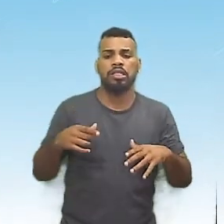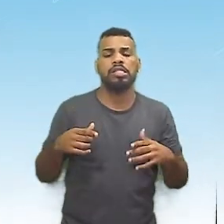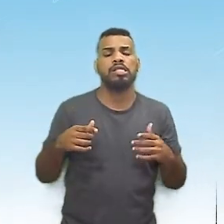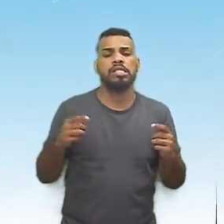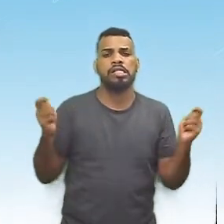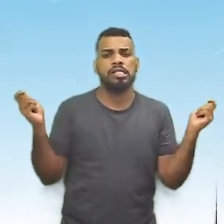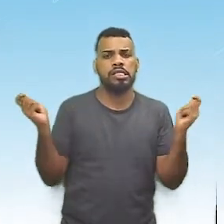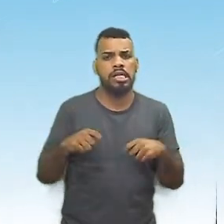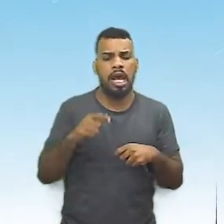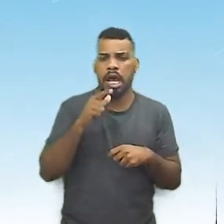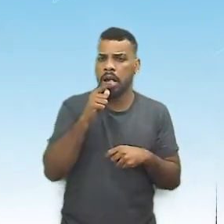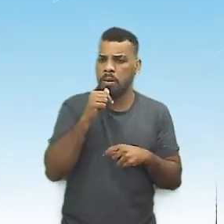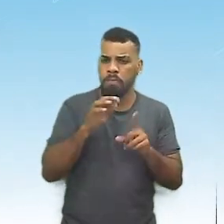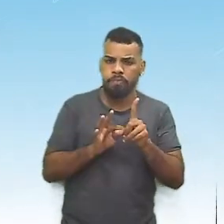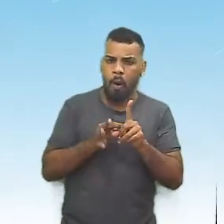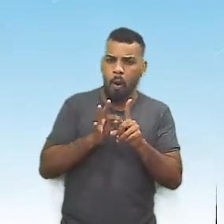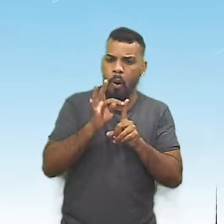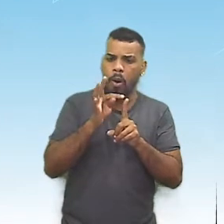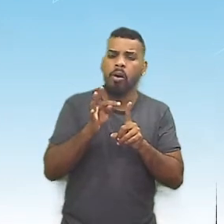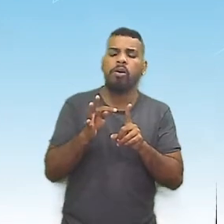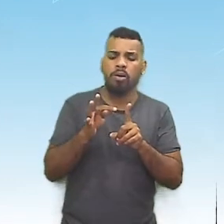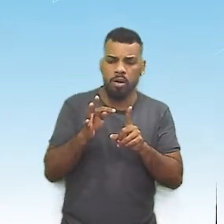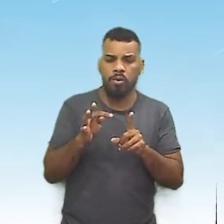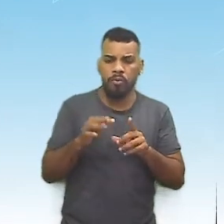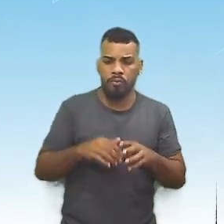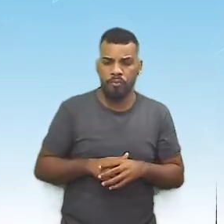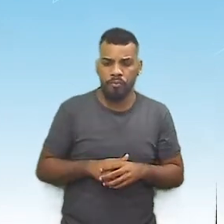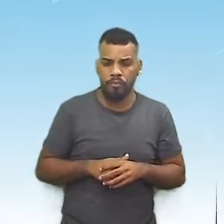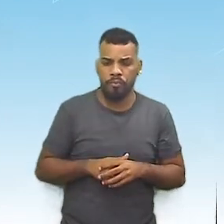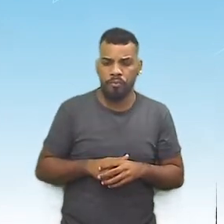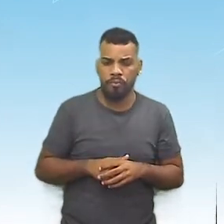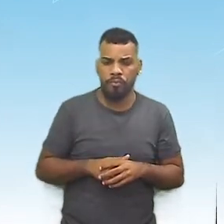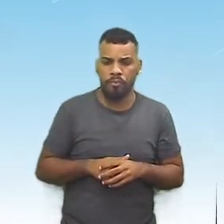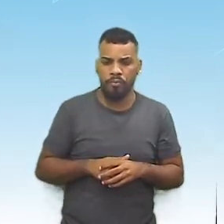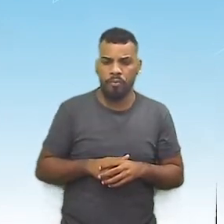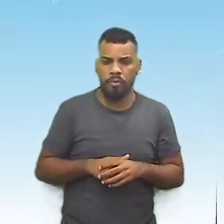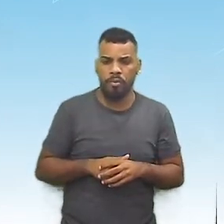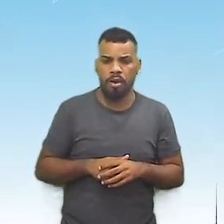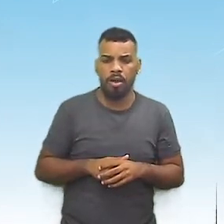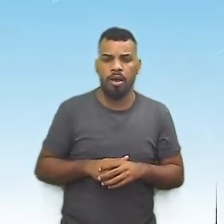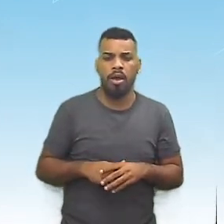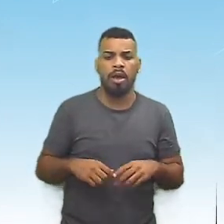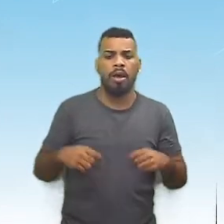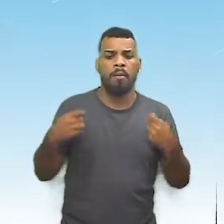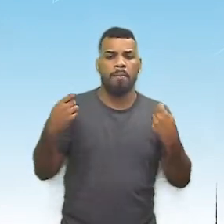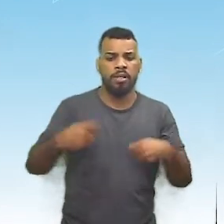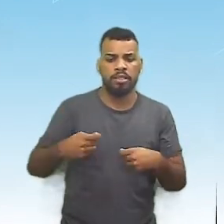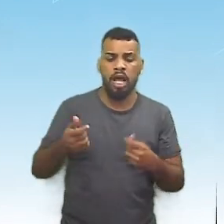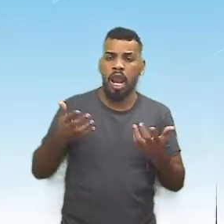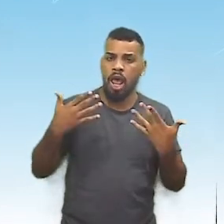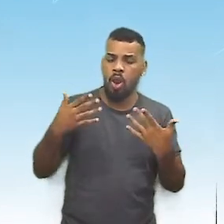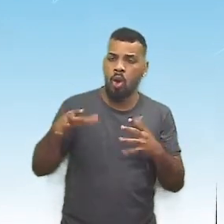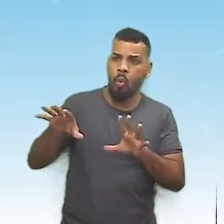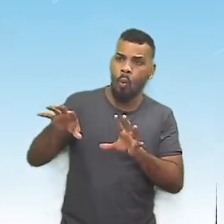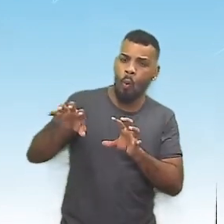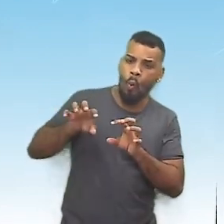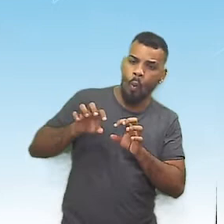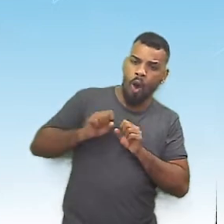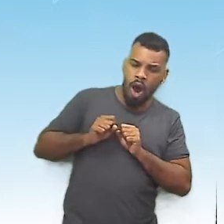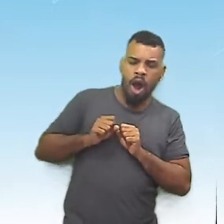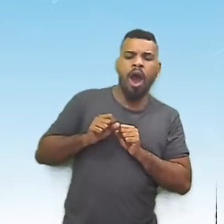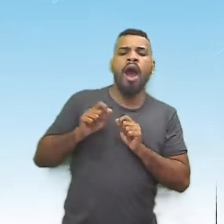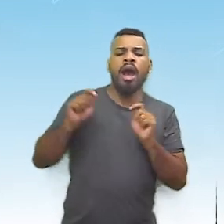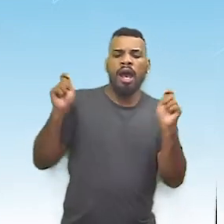capacidade térmica, isto é, precisam receber enorme quantidade de calor para ter a sua